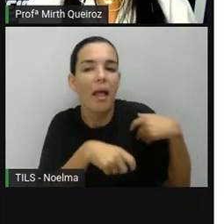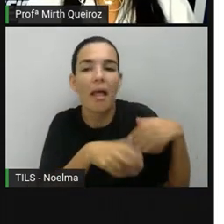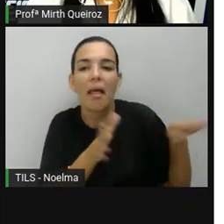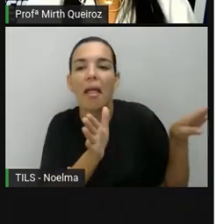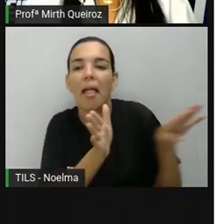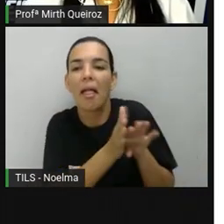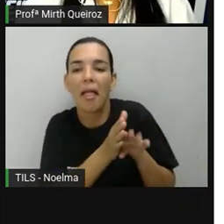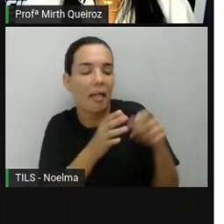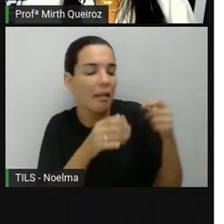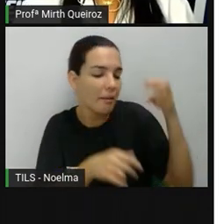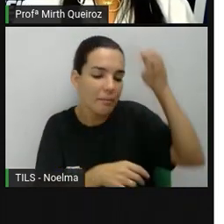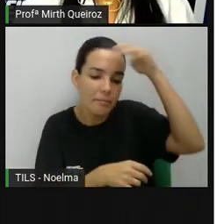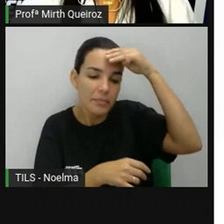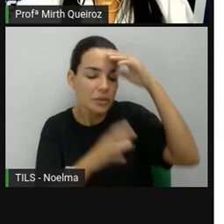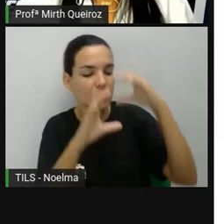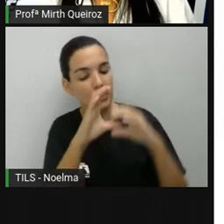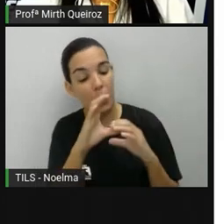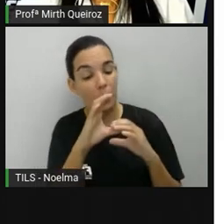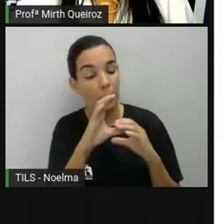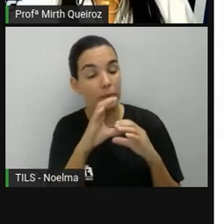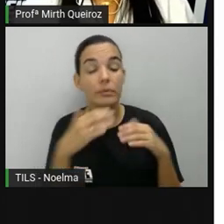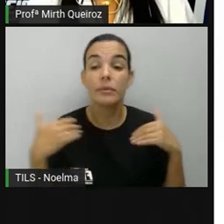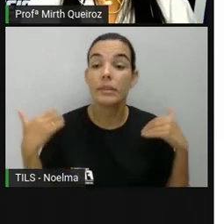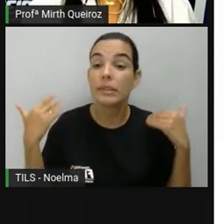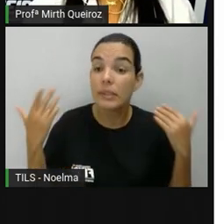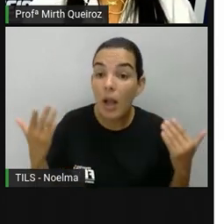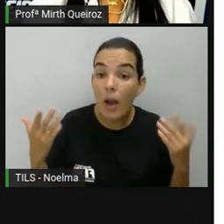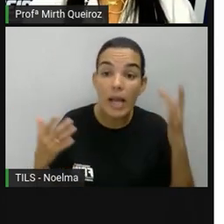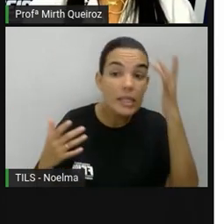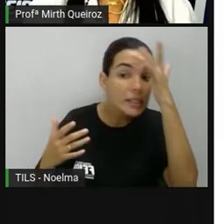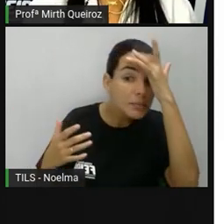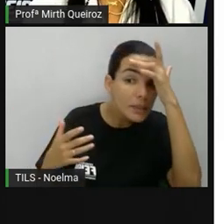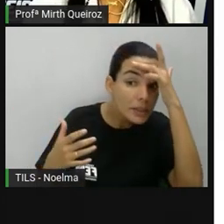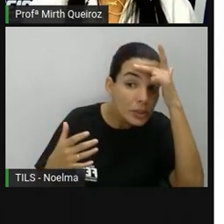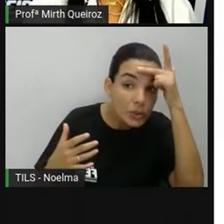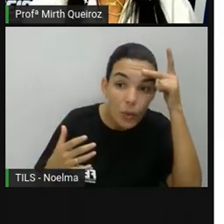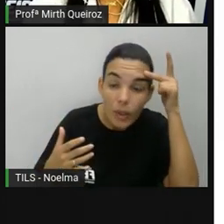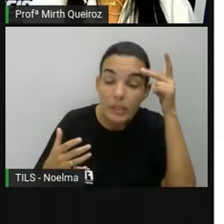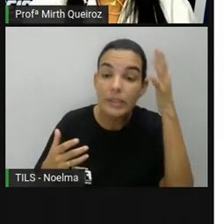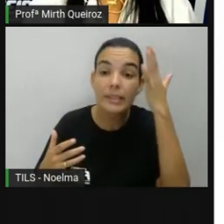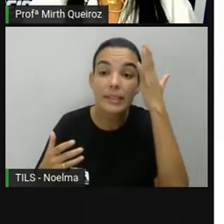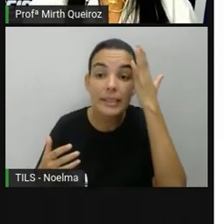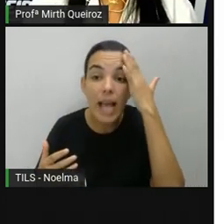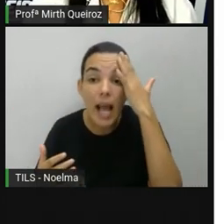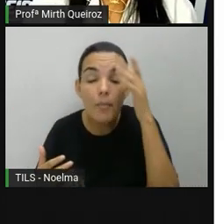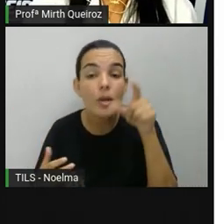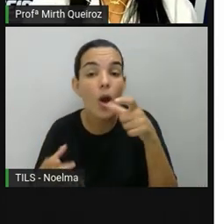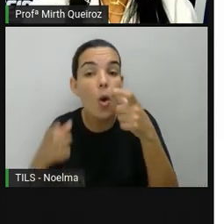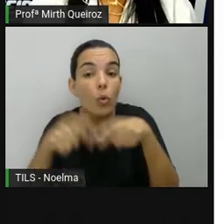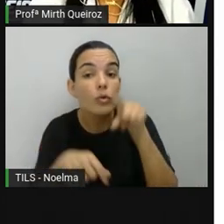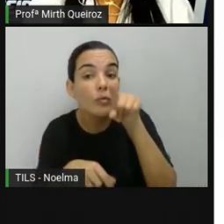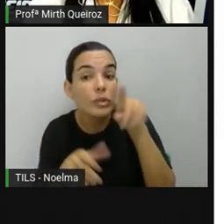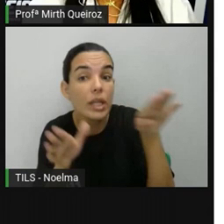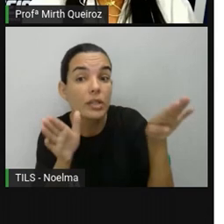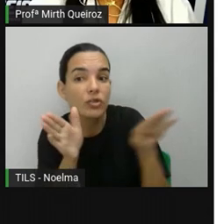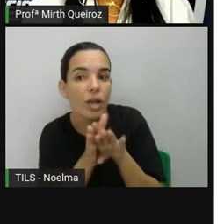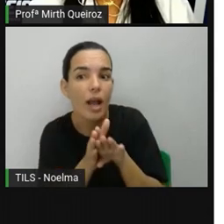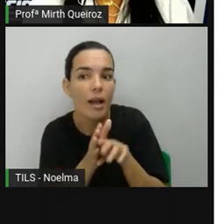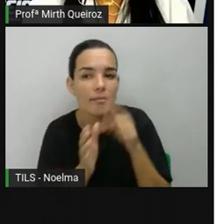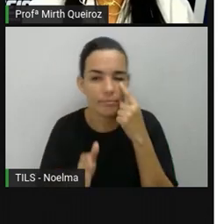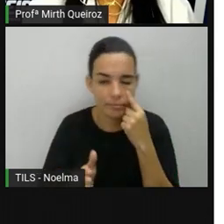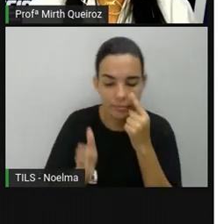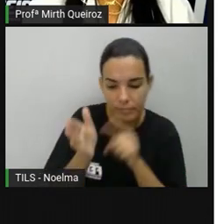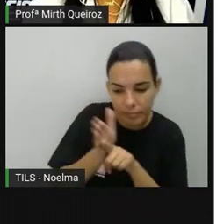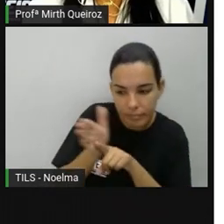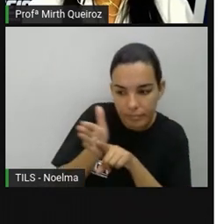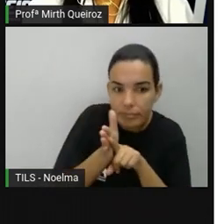Mitch está no shopping Boulevard. Então as pessoas elas podem ali ir investigando